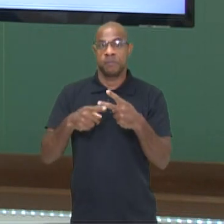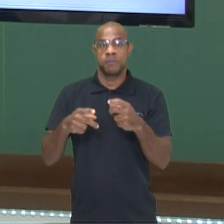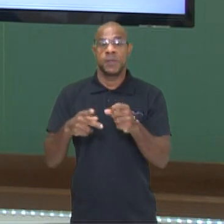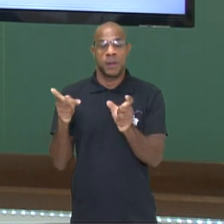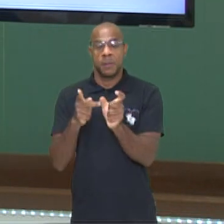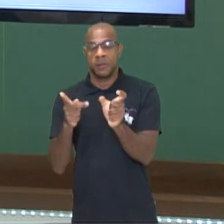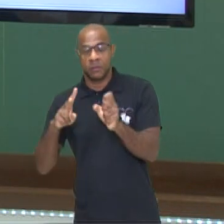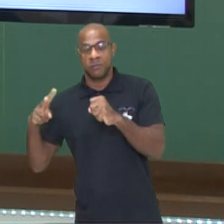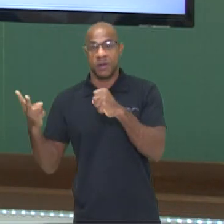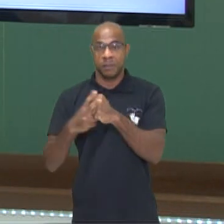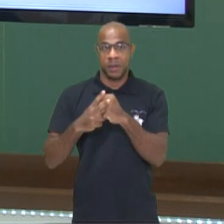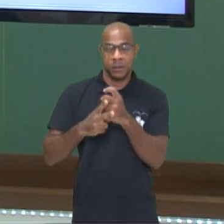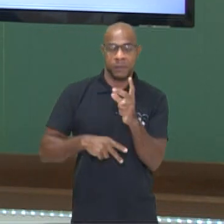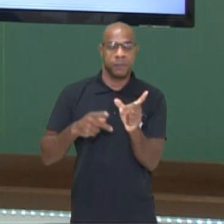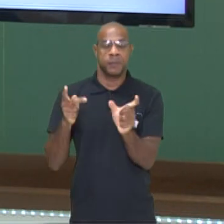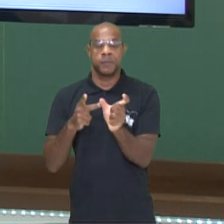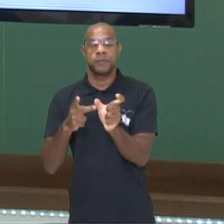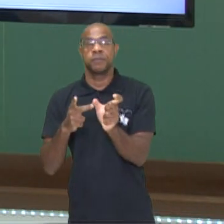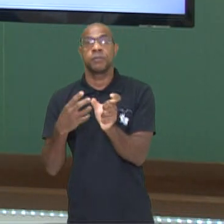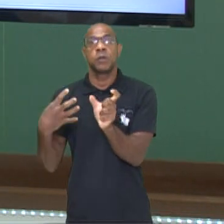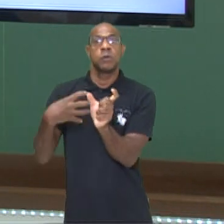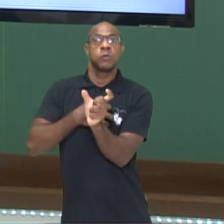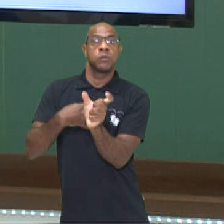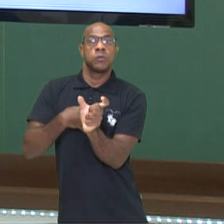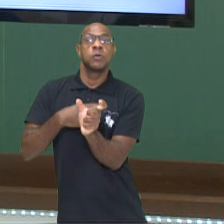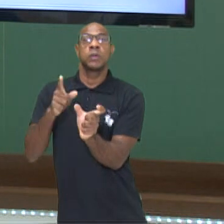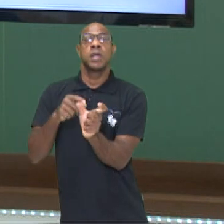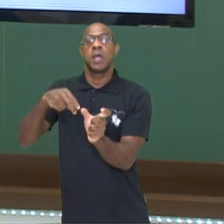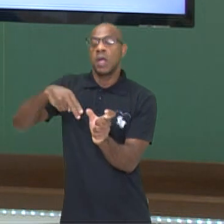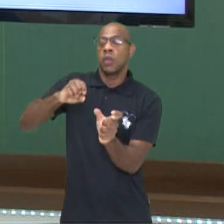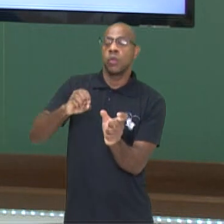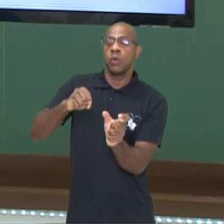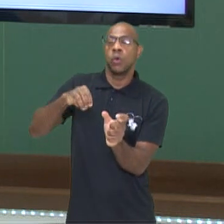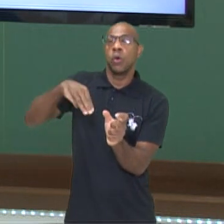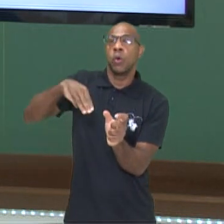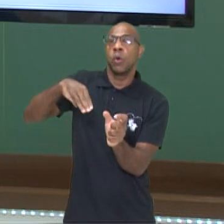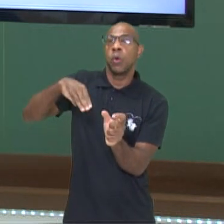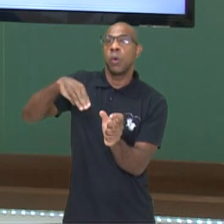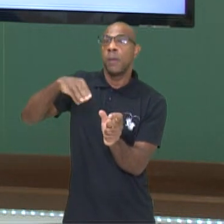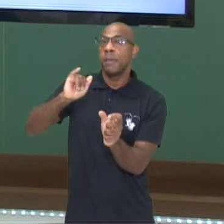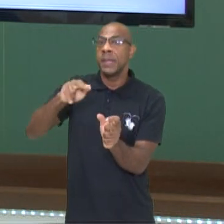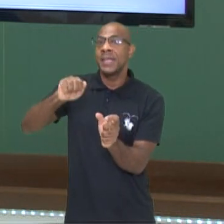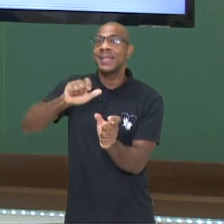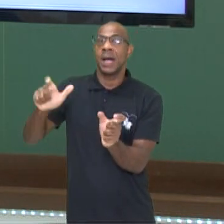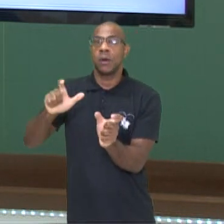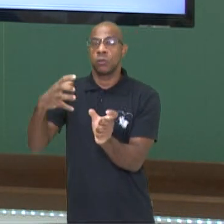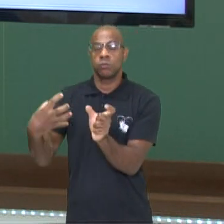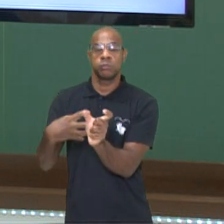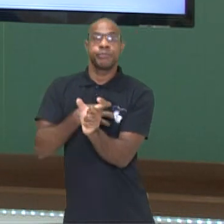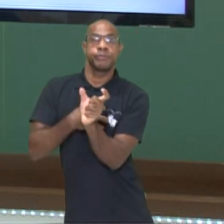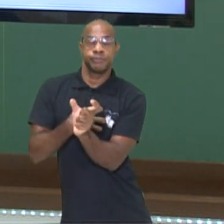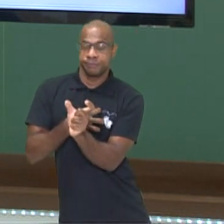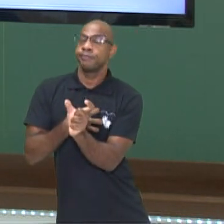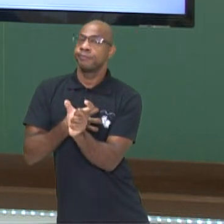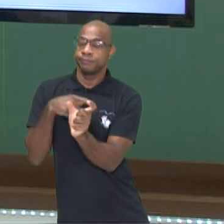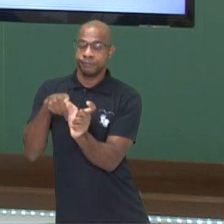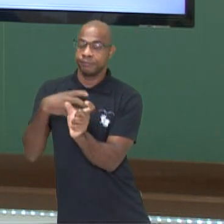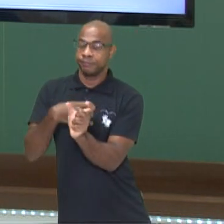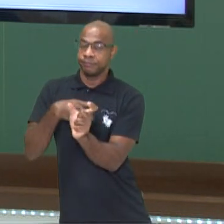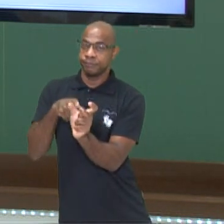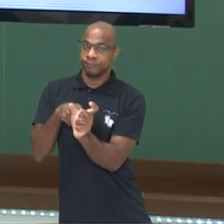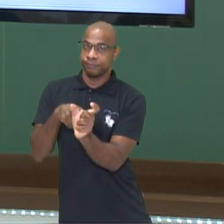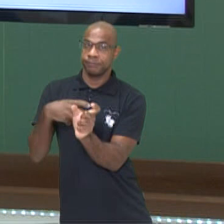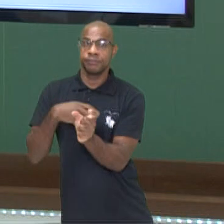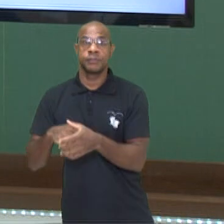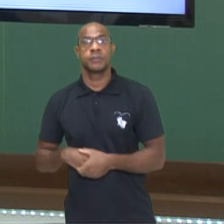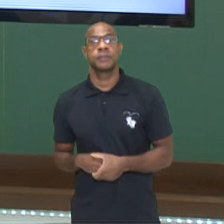estado, um predicado nominal, porque eu tenho aqui um nome como mais importante nesse predicado. E aqui nós temos um